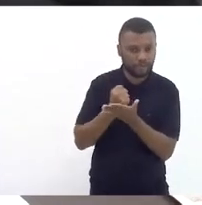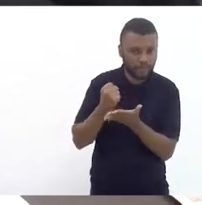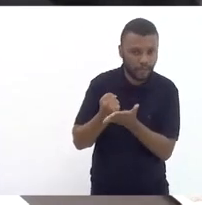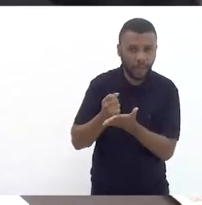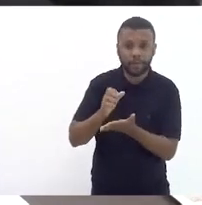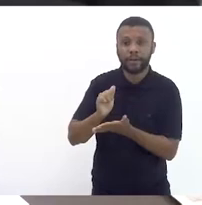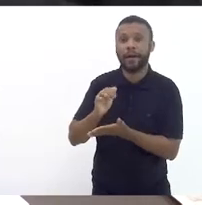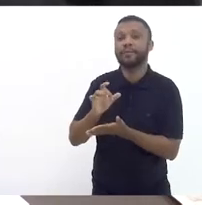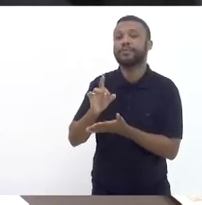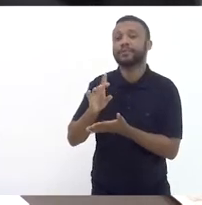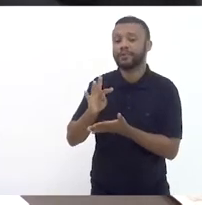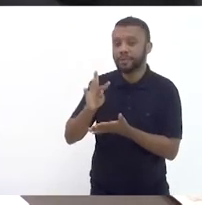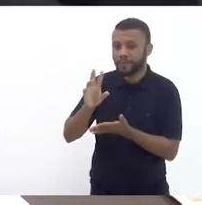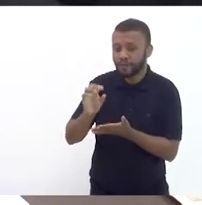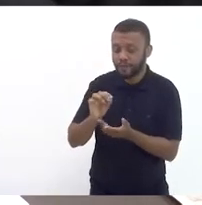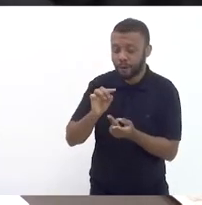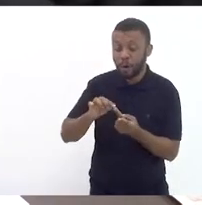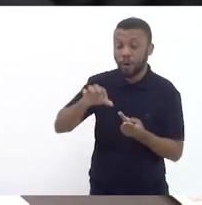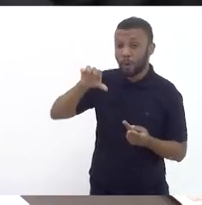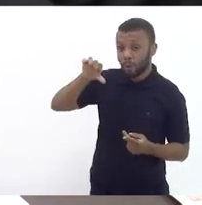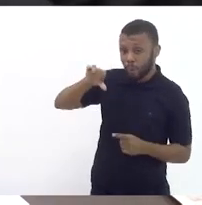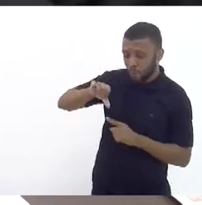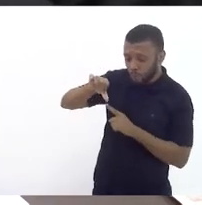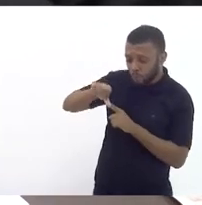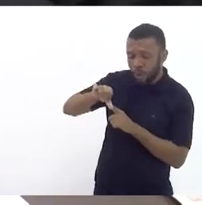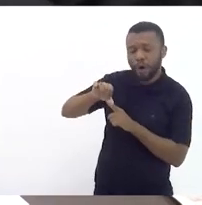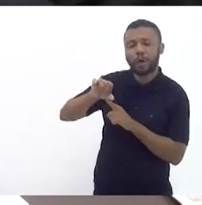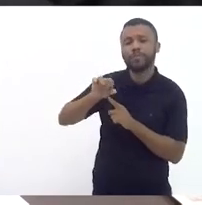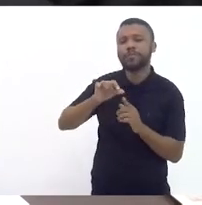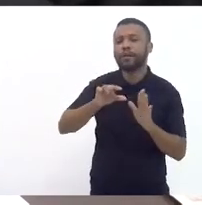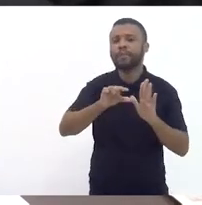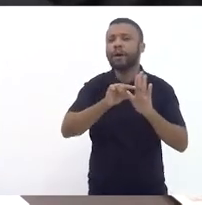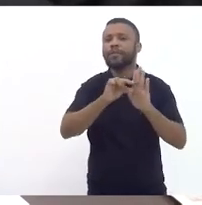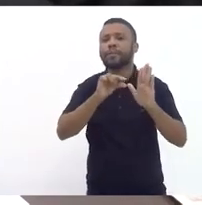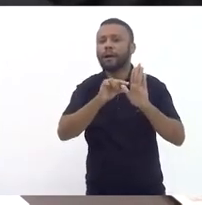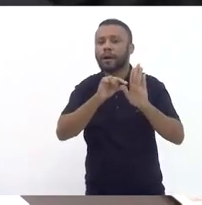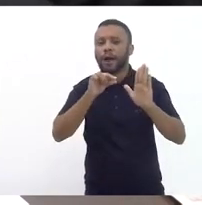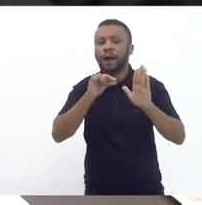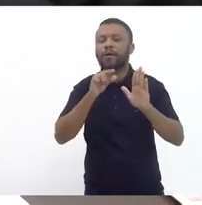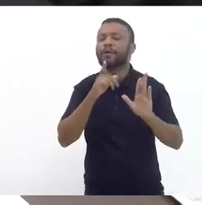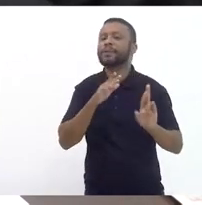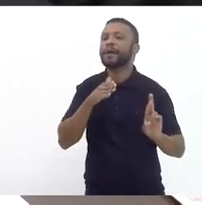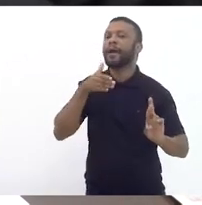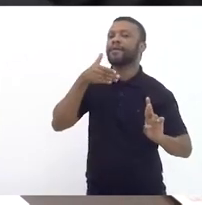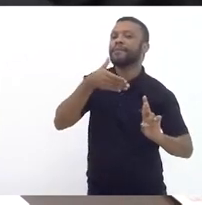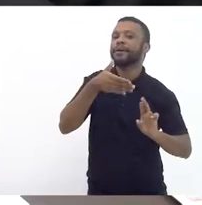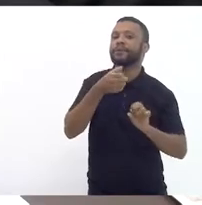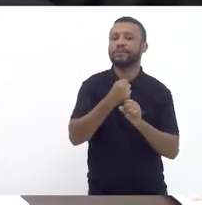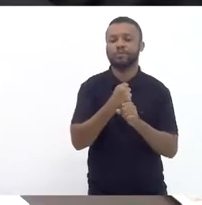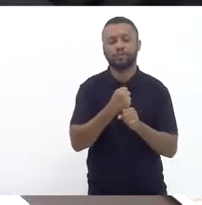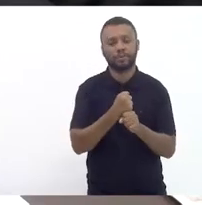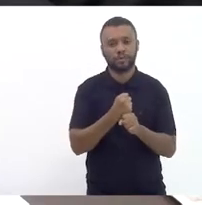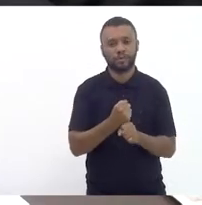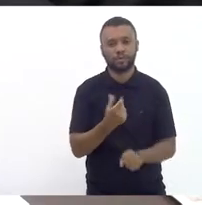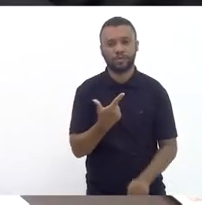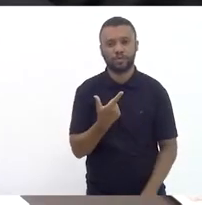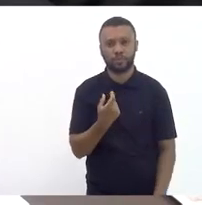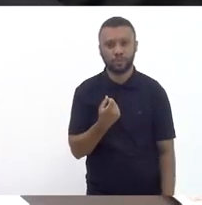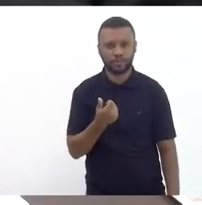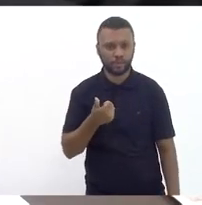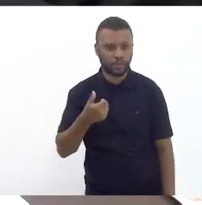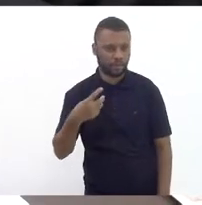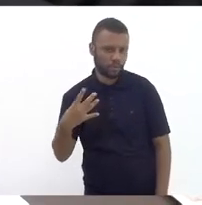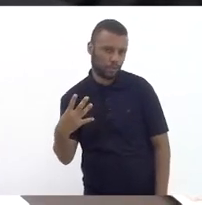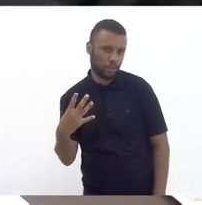termo aditivo, ele traz uma cláusula, o nono termo aditivo ele é de 2014, salvo engano,